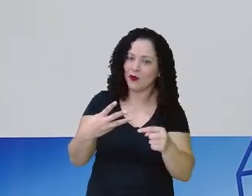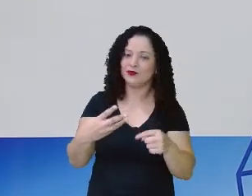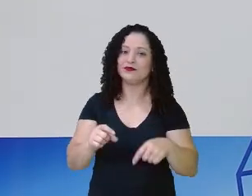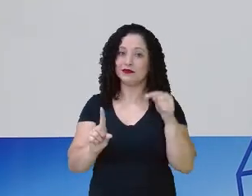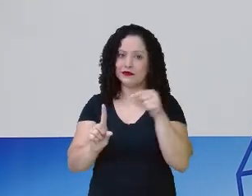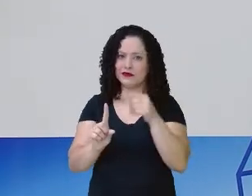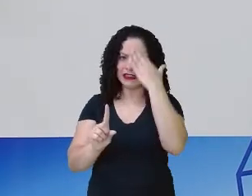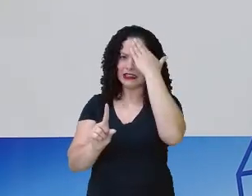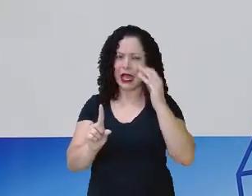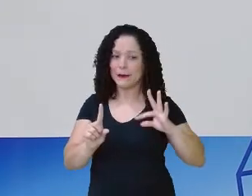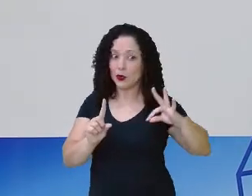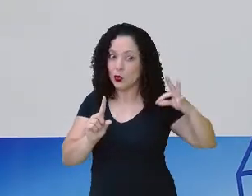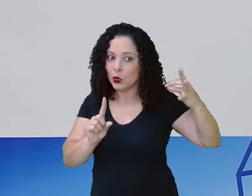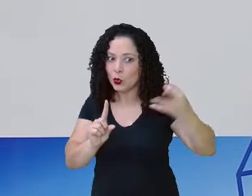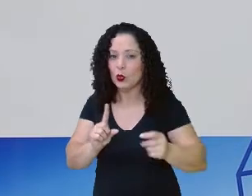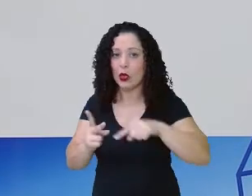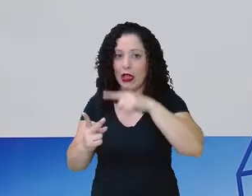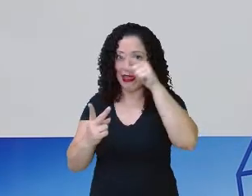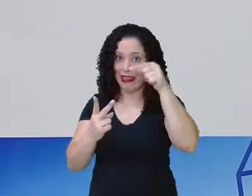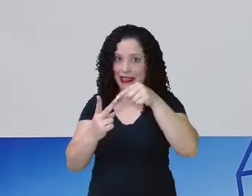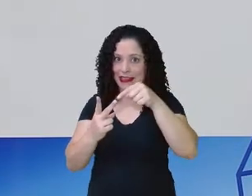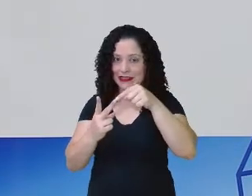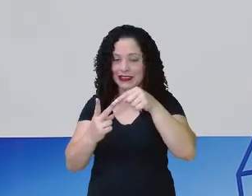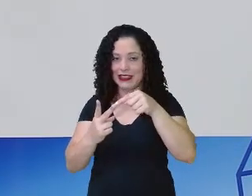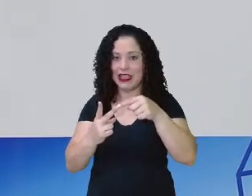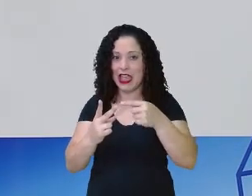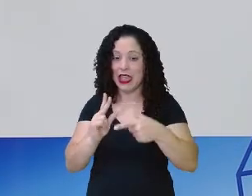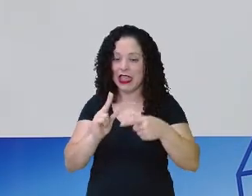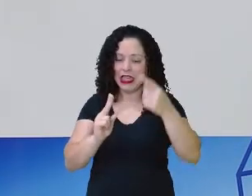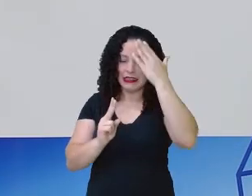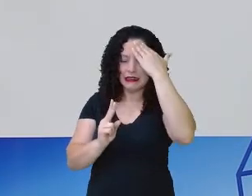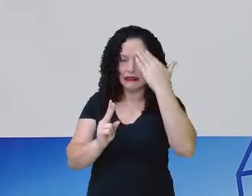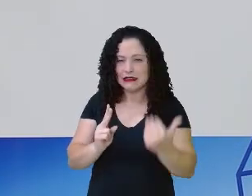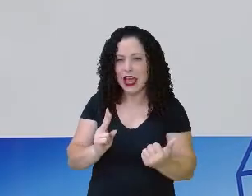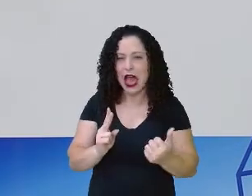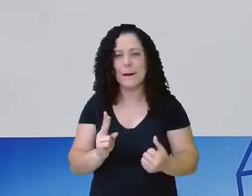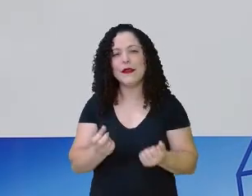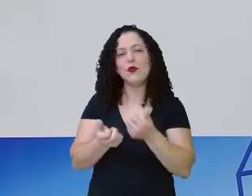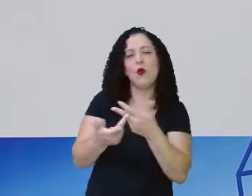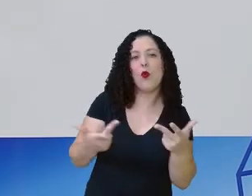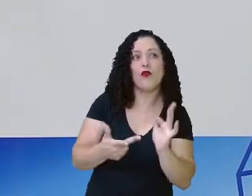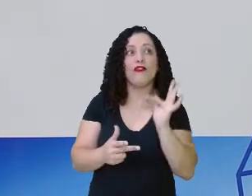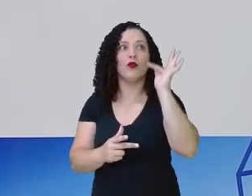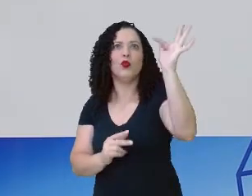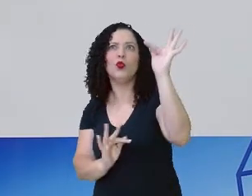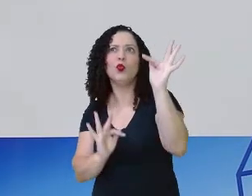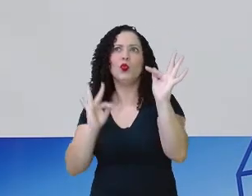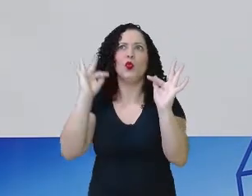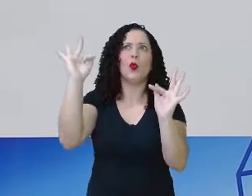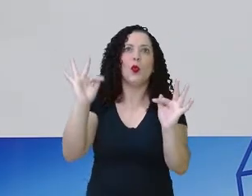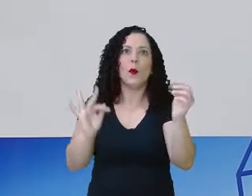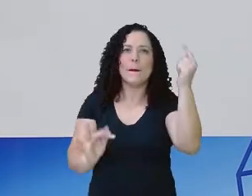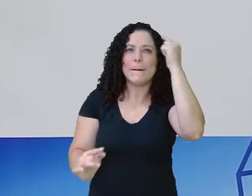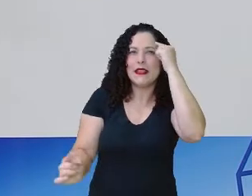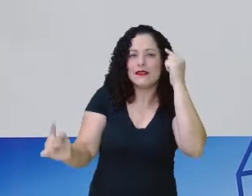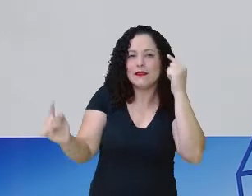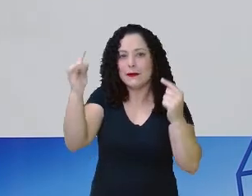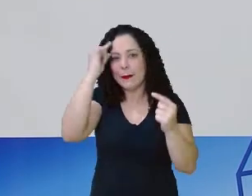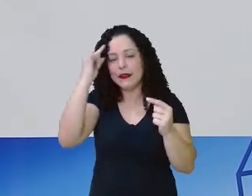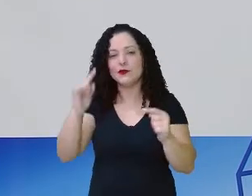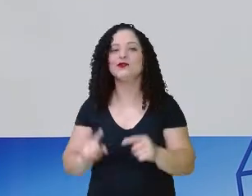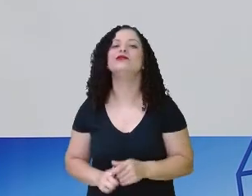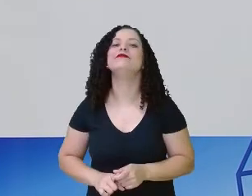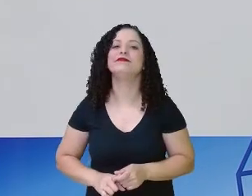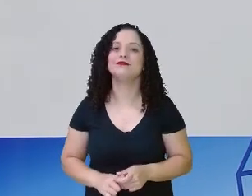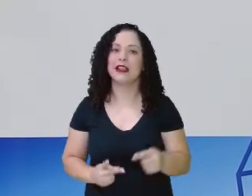vendo, ele vai relatando. Já o onisciente, ele antecipa fatos, ele diz pensamentos e ambos, tanto o